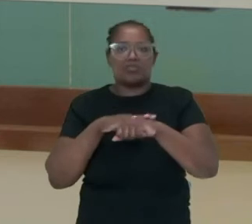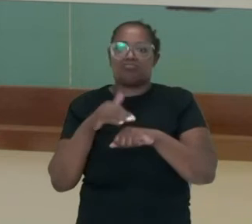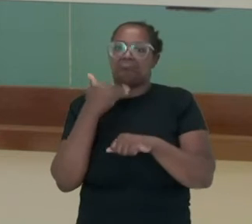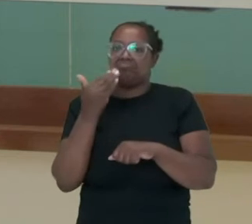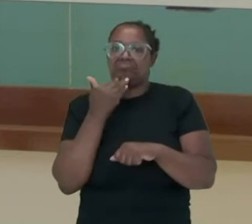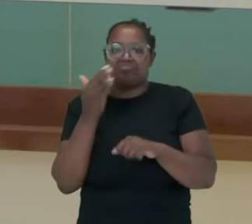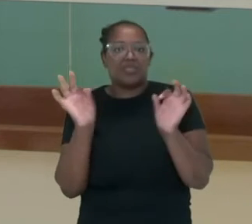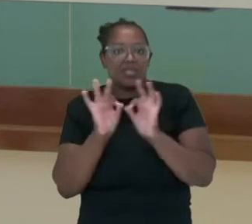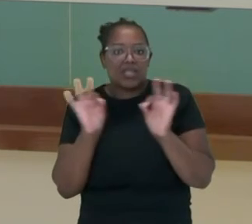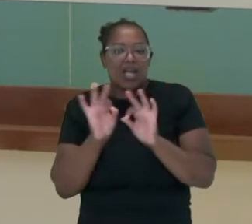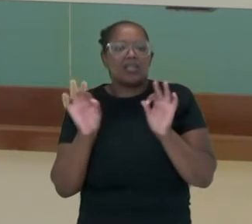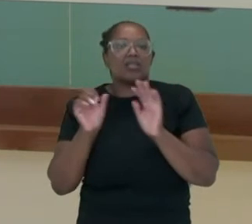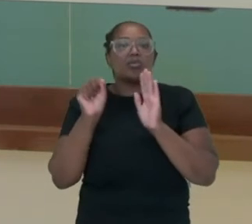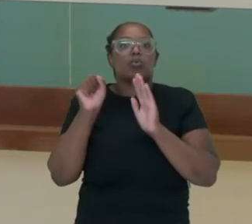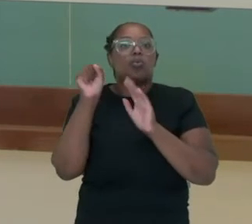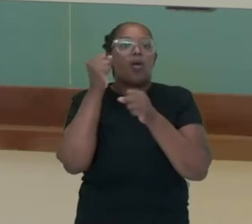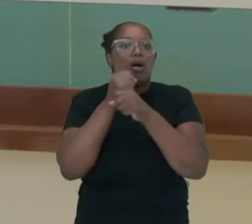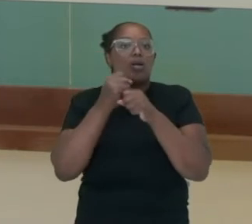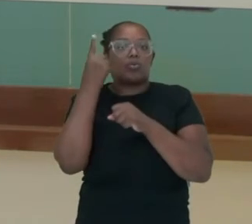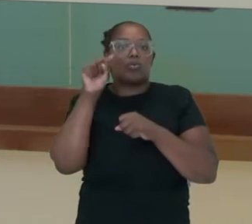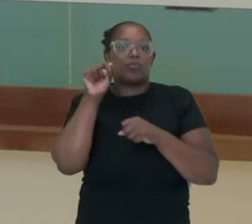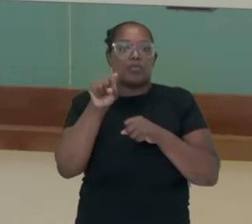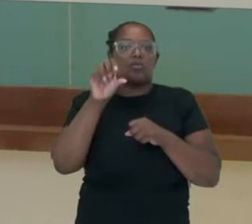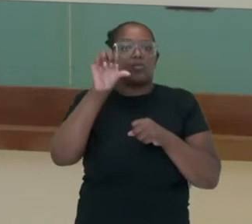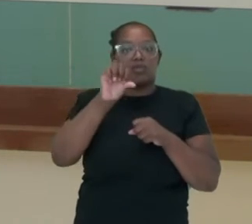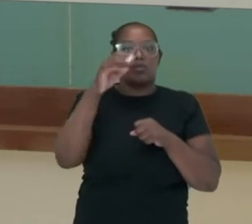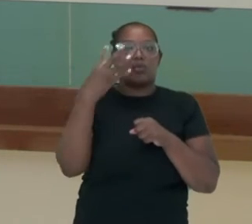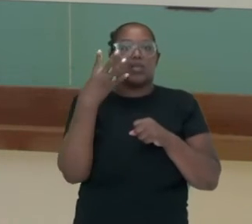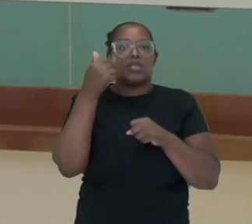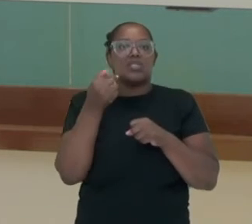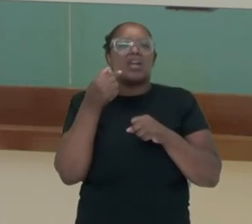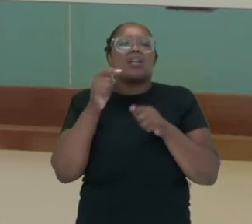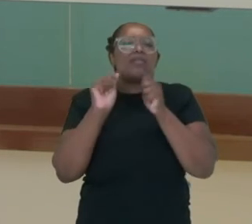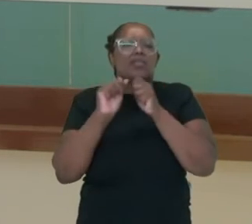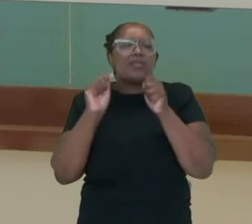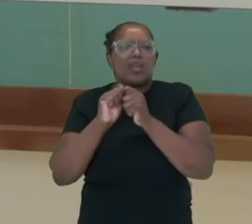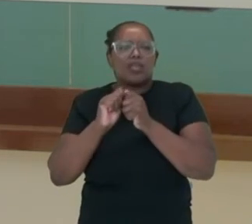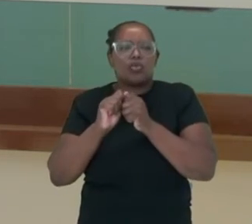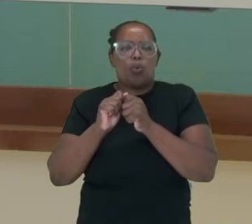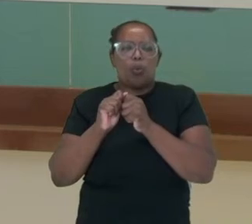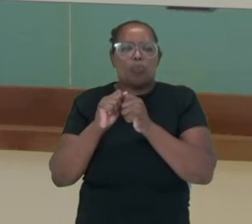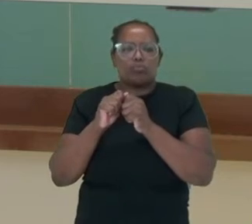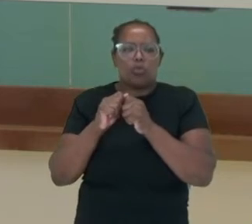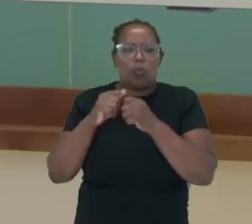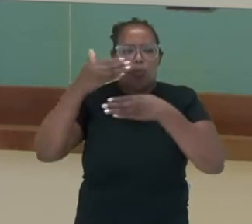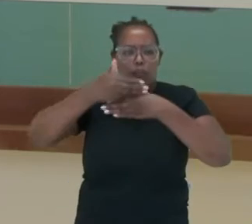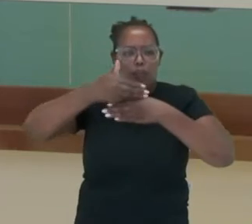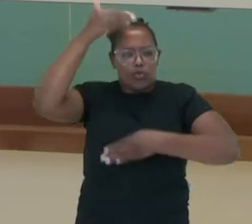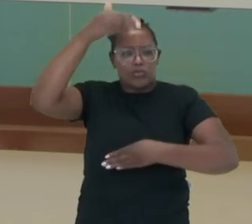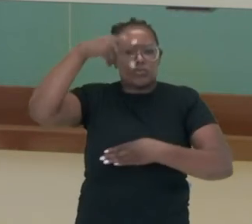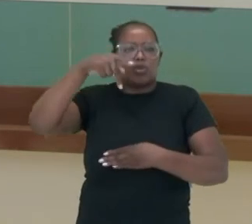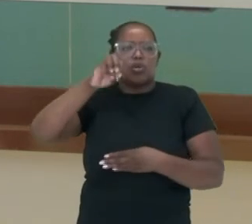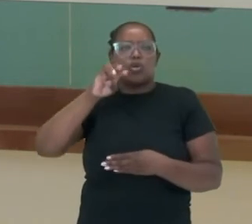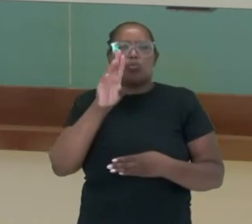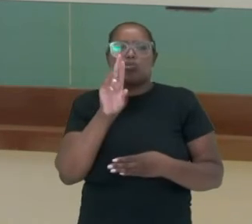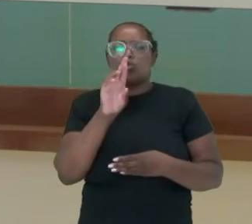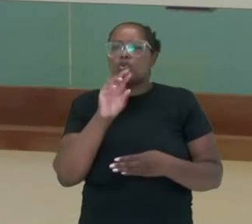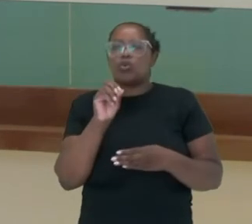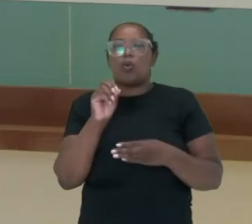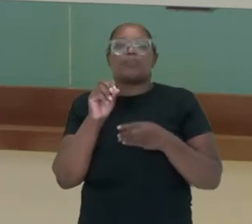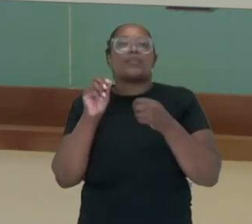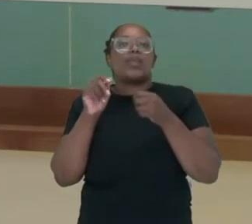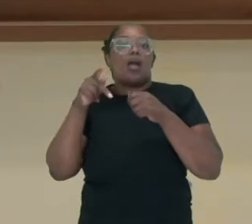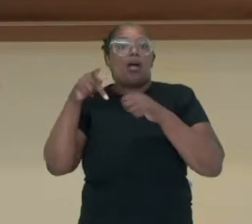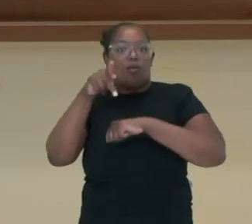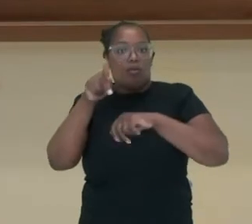de 1947 um muro, uma cerca foi sendo construída e literalmente dividiu-se a Alemanha em duas. Uma